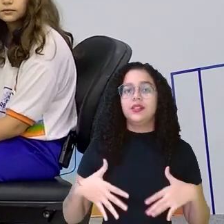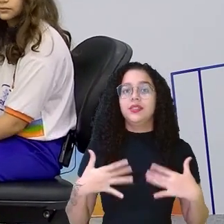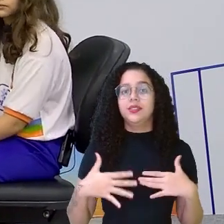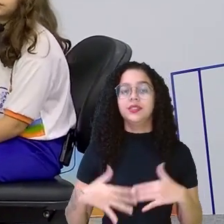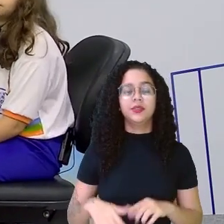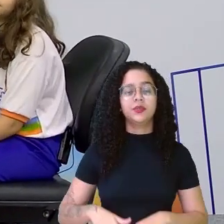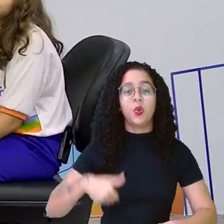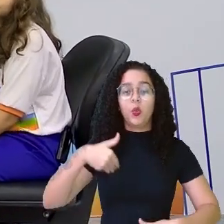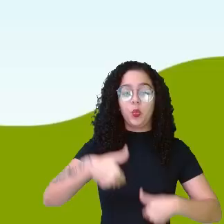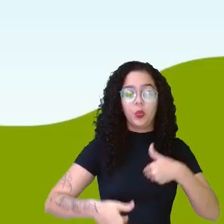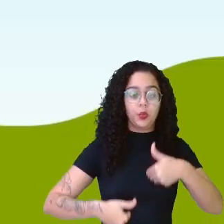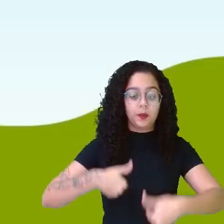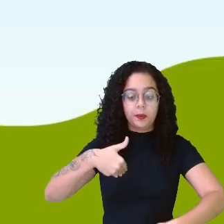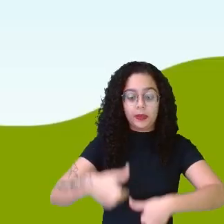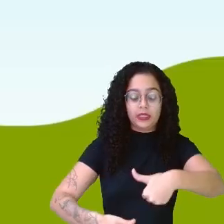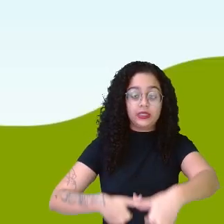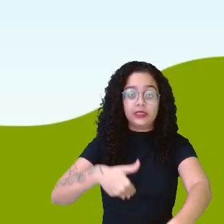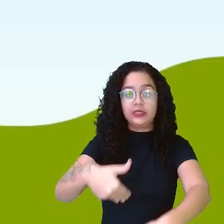O